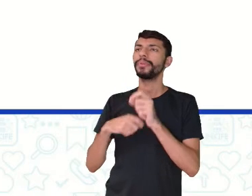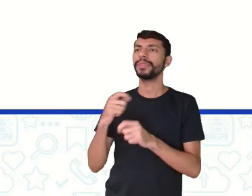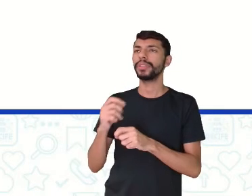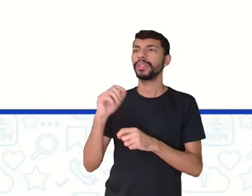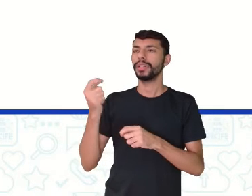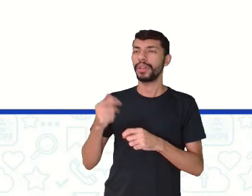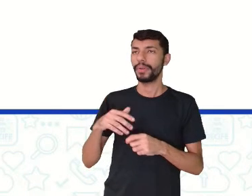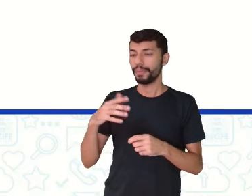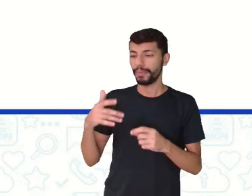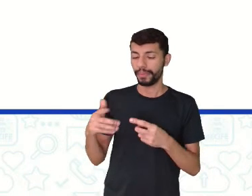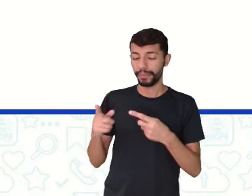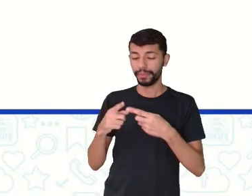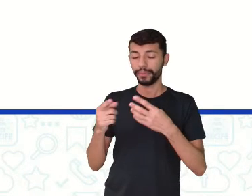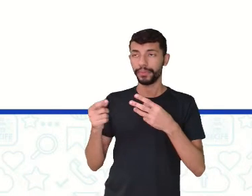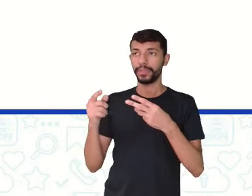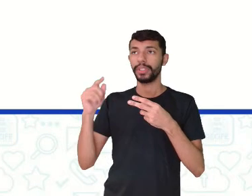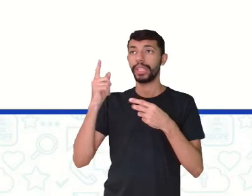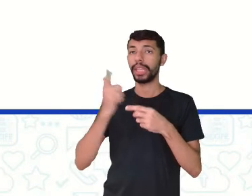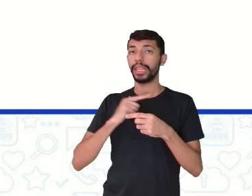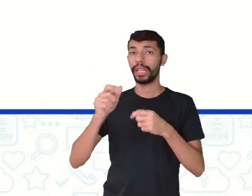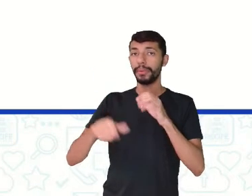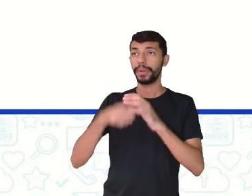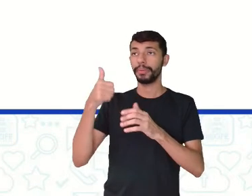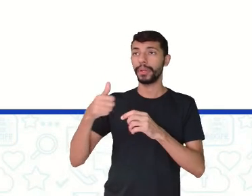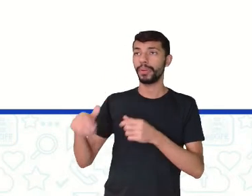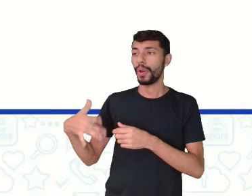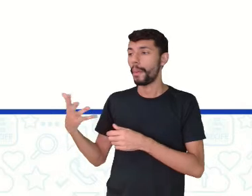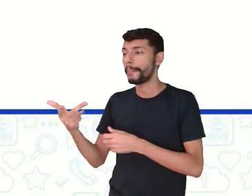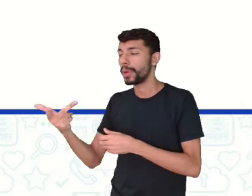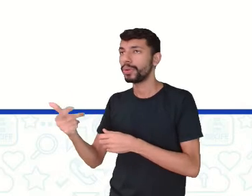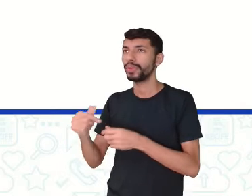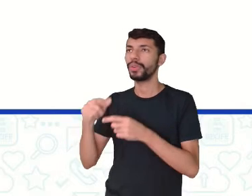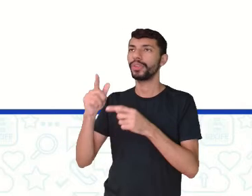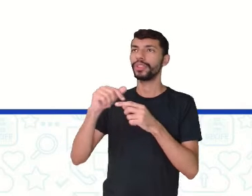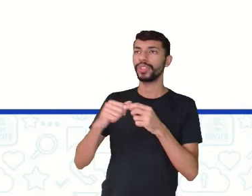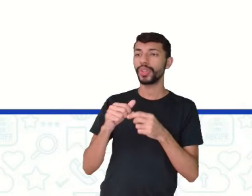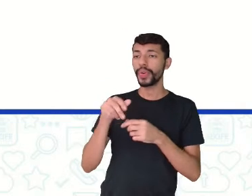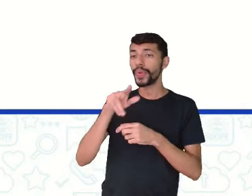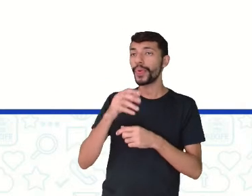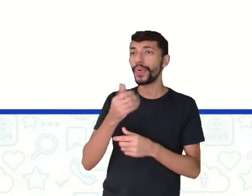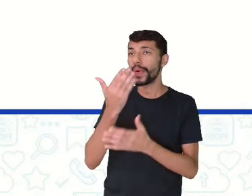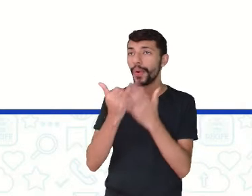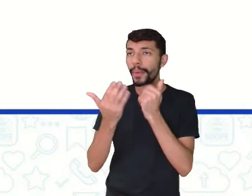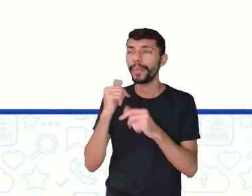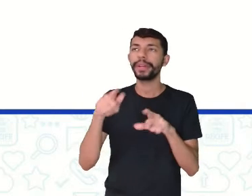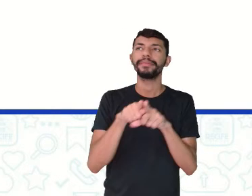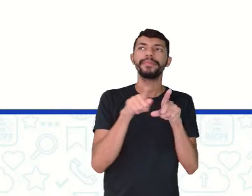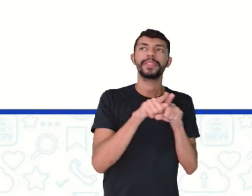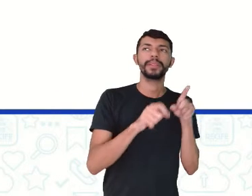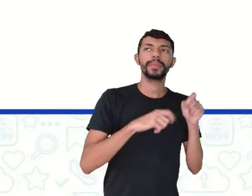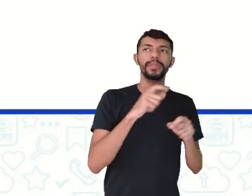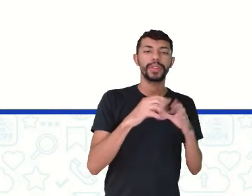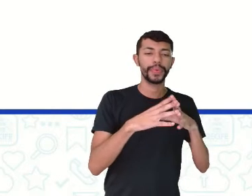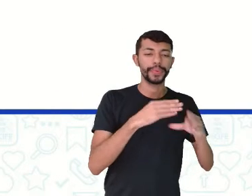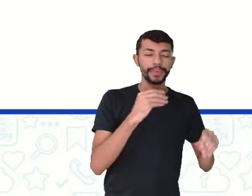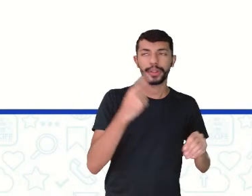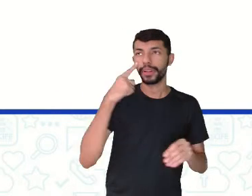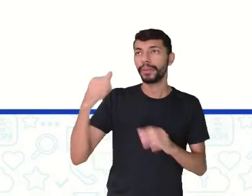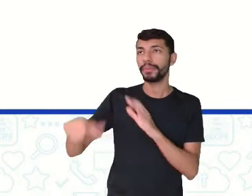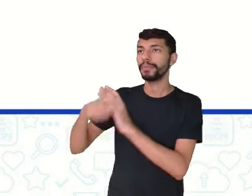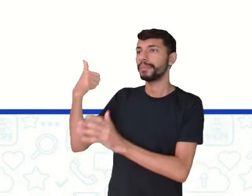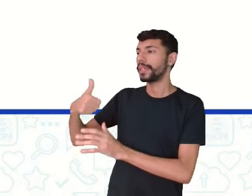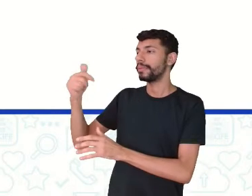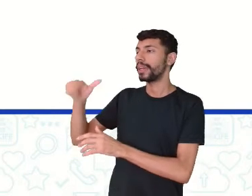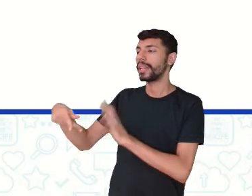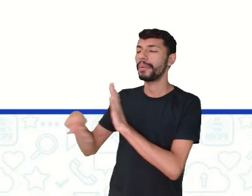produtores, consumidores e decompositores, formando aí uma pirâmide, né? Primeiro, o produtor, que é sempre